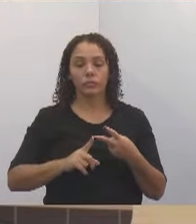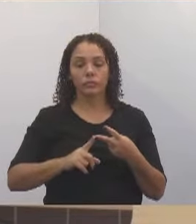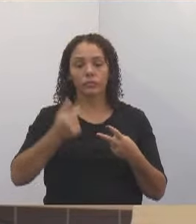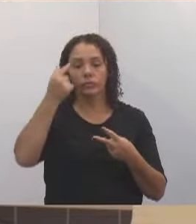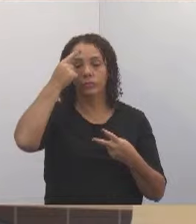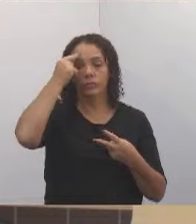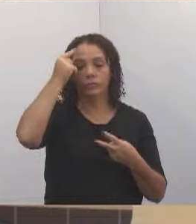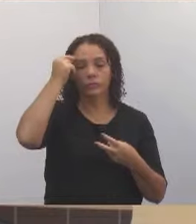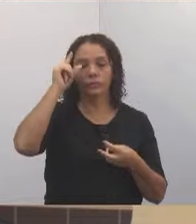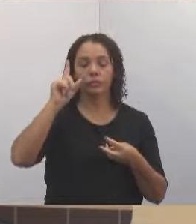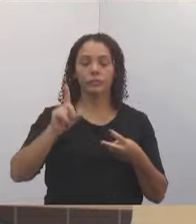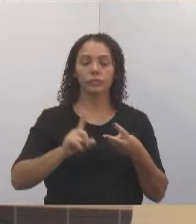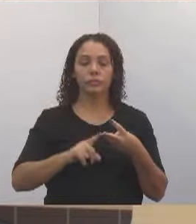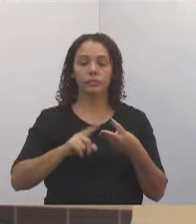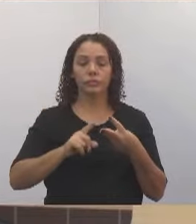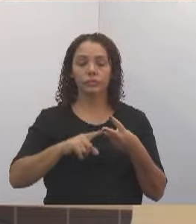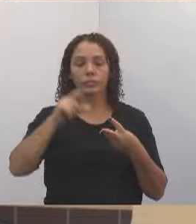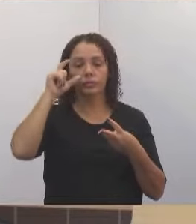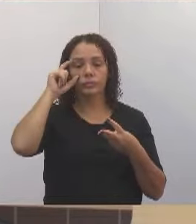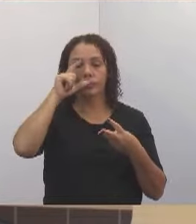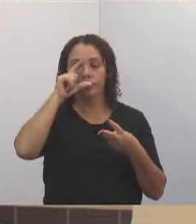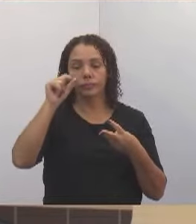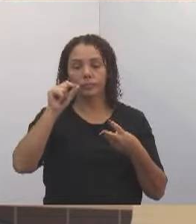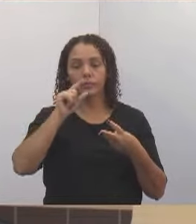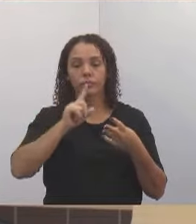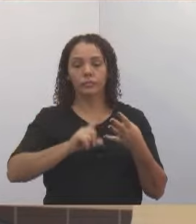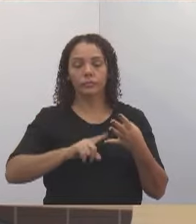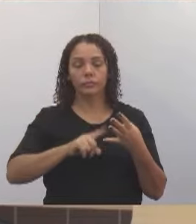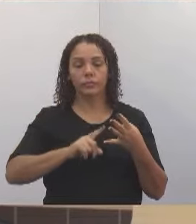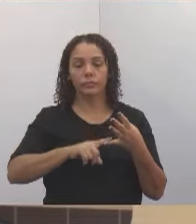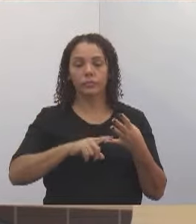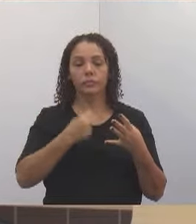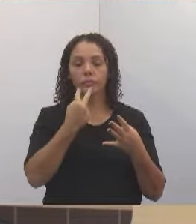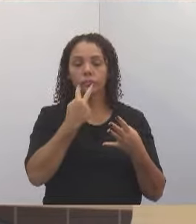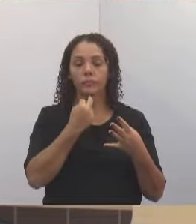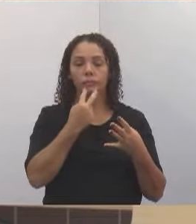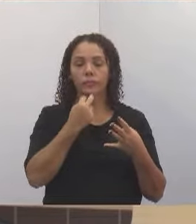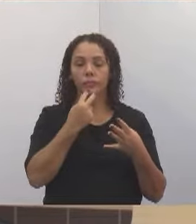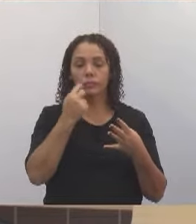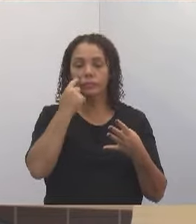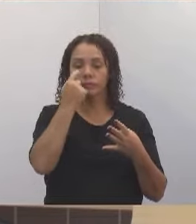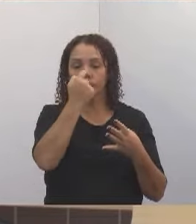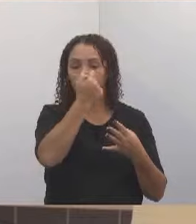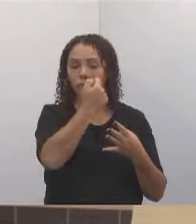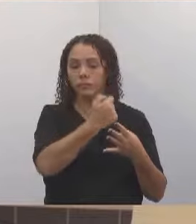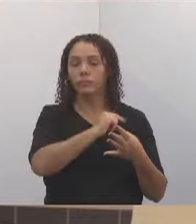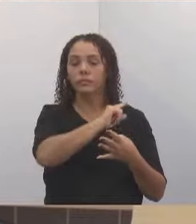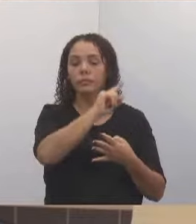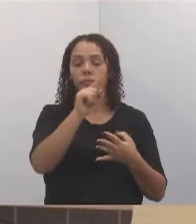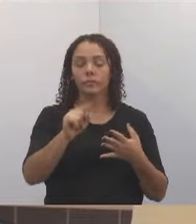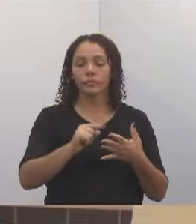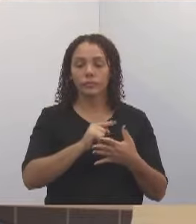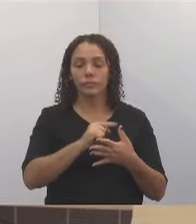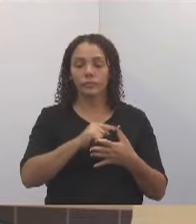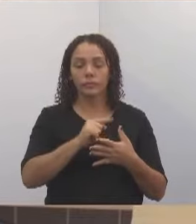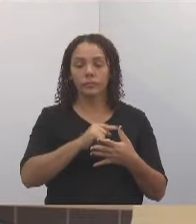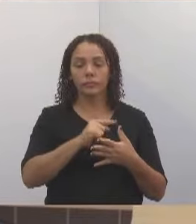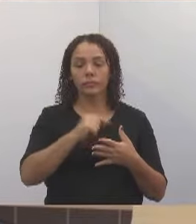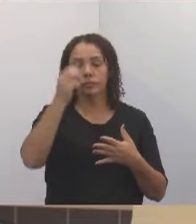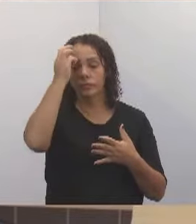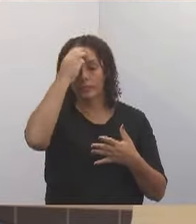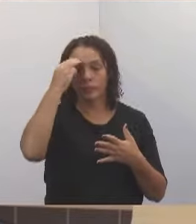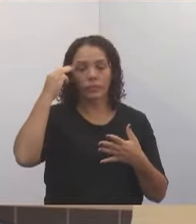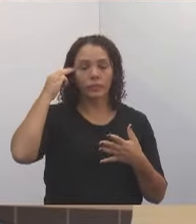Edgar Sazaki, Abner Rosa, o Valmir do Parque Meia Lua, que assinou o projeto, a vereadora